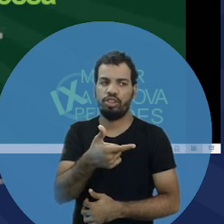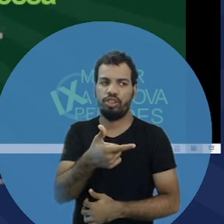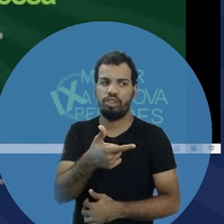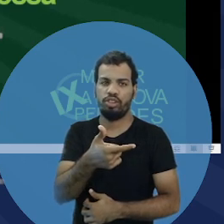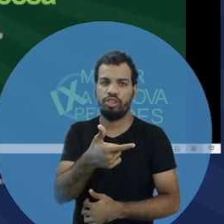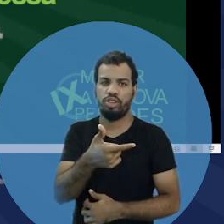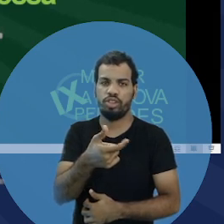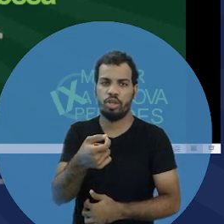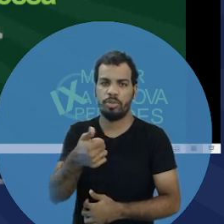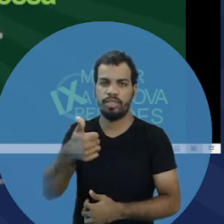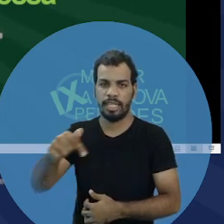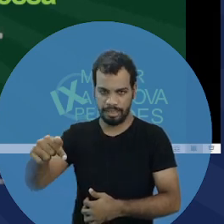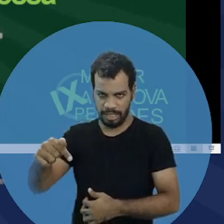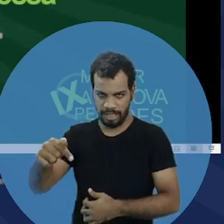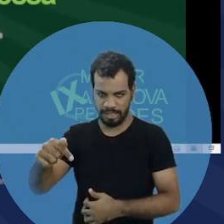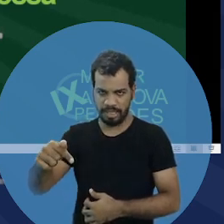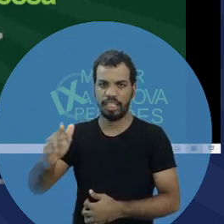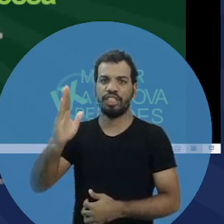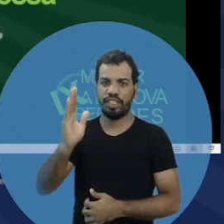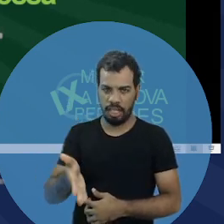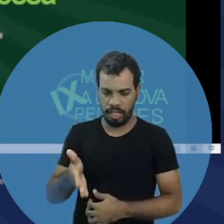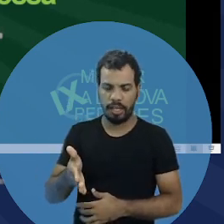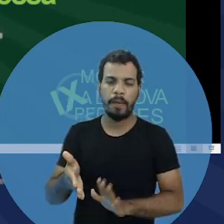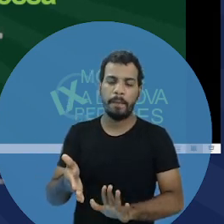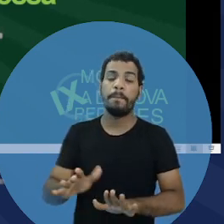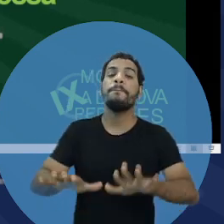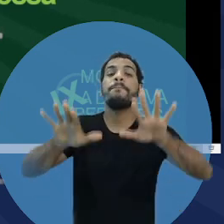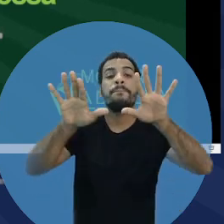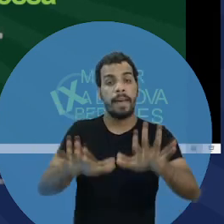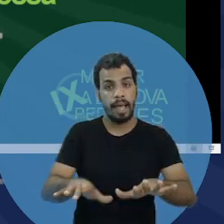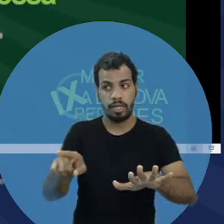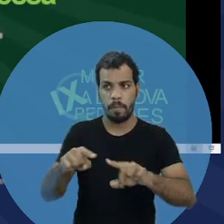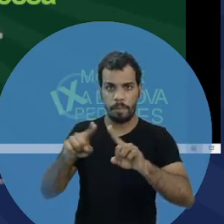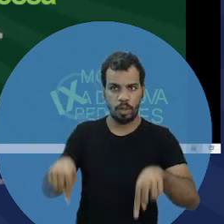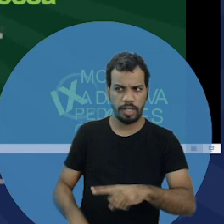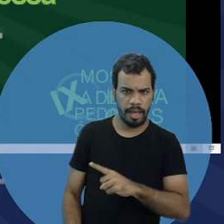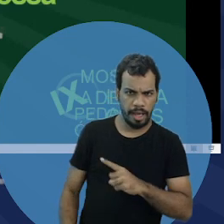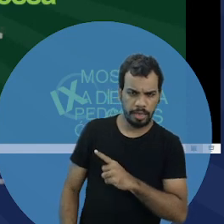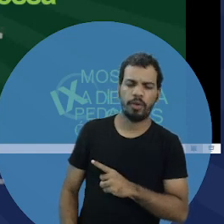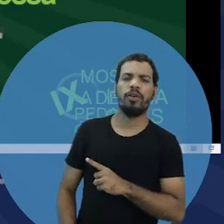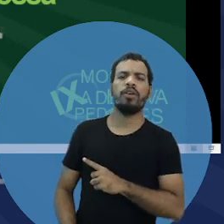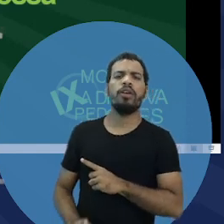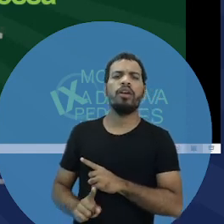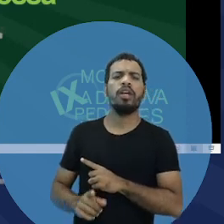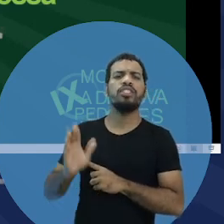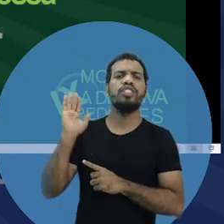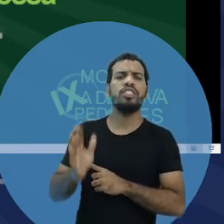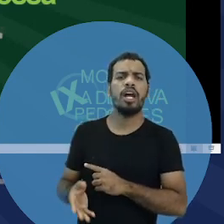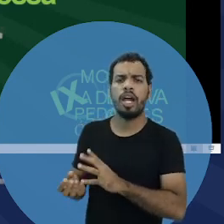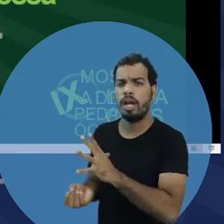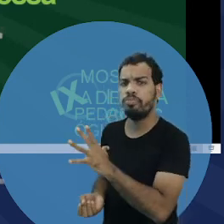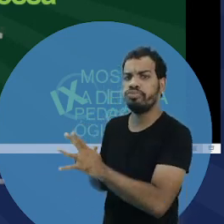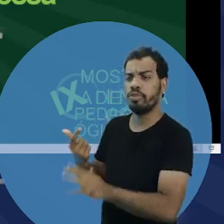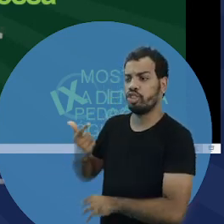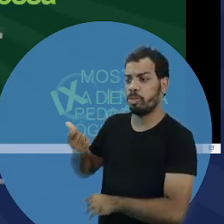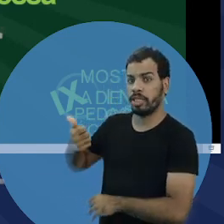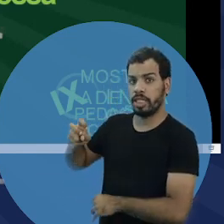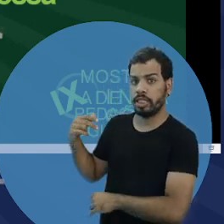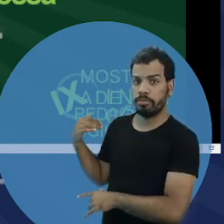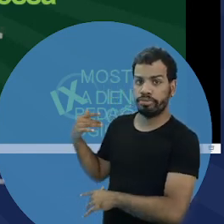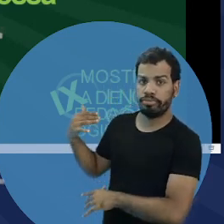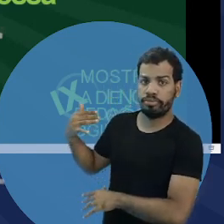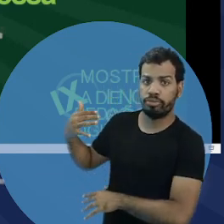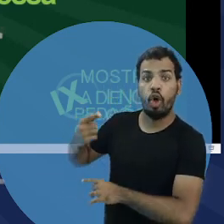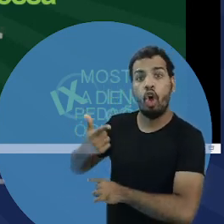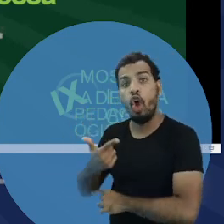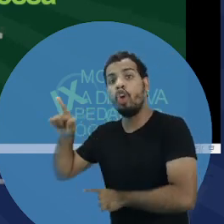2017. Mas esse projeto, ele vem desde 2015, de um outro projeto que